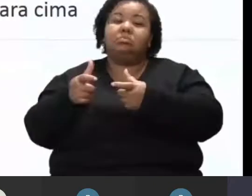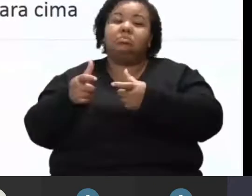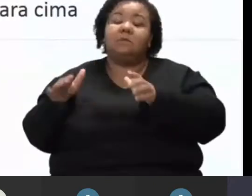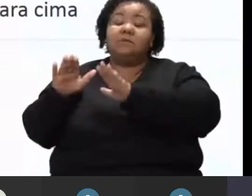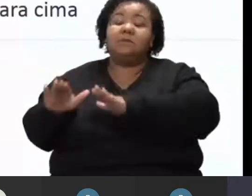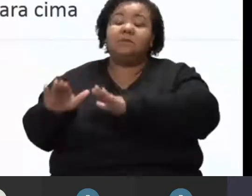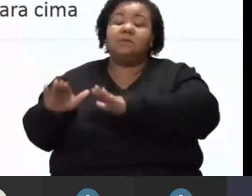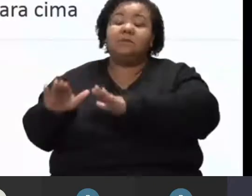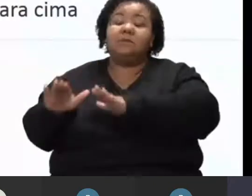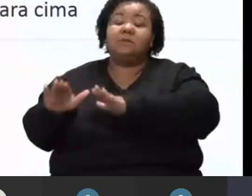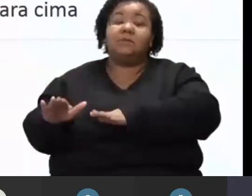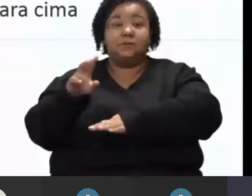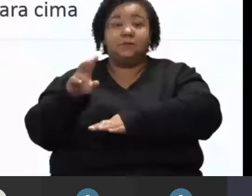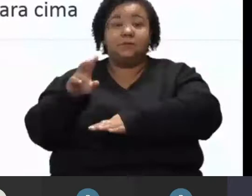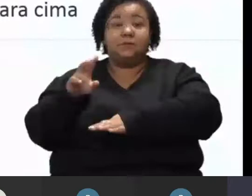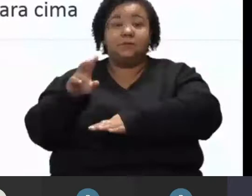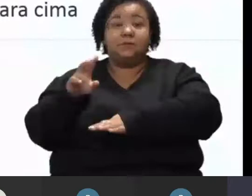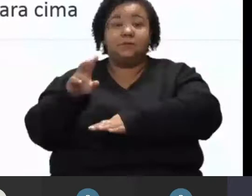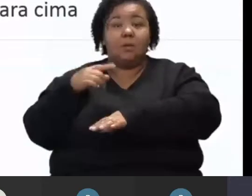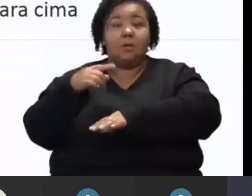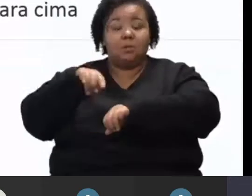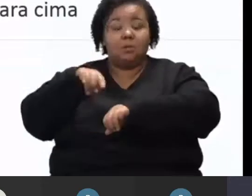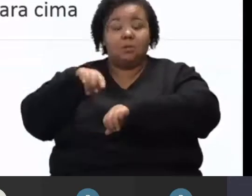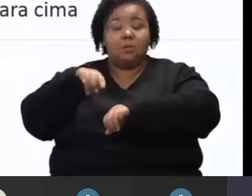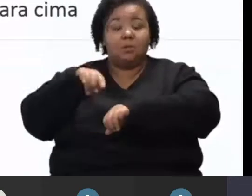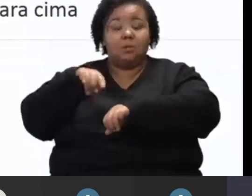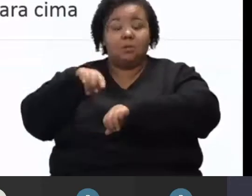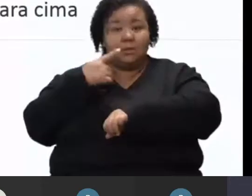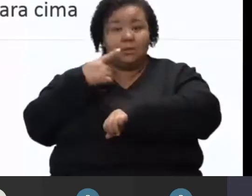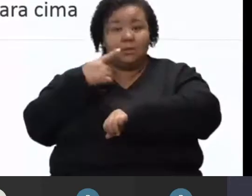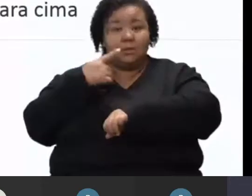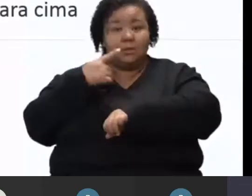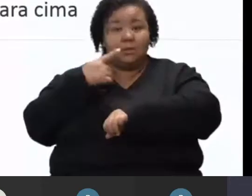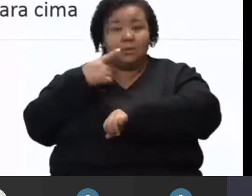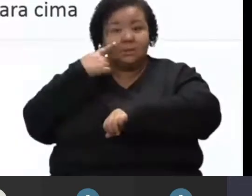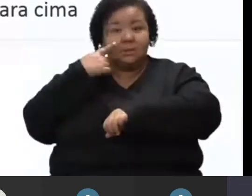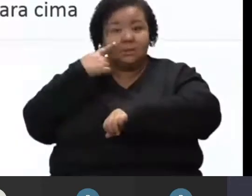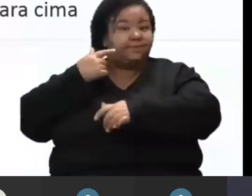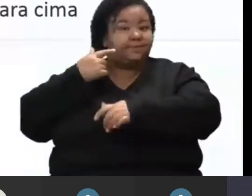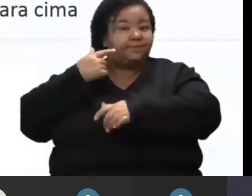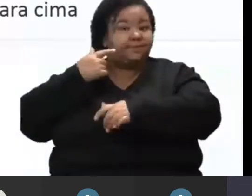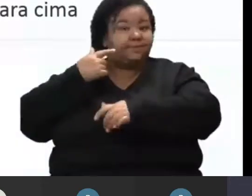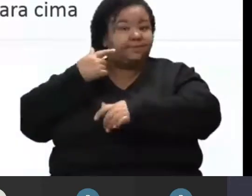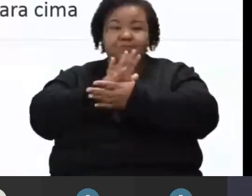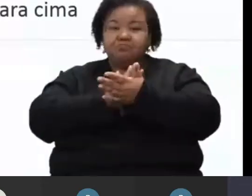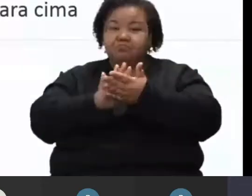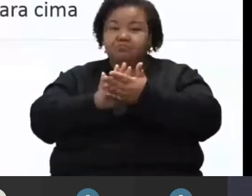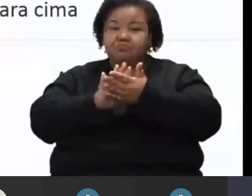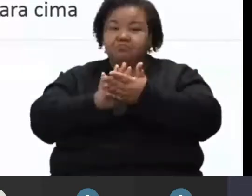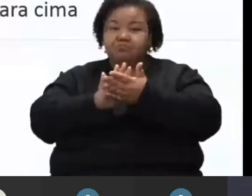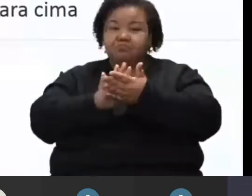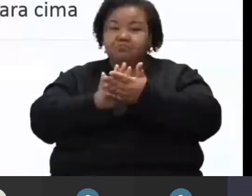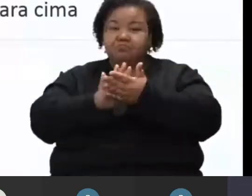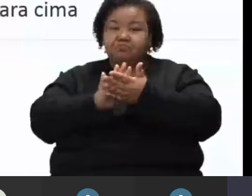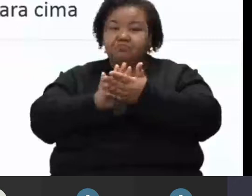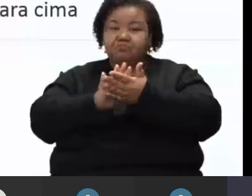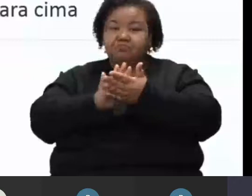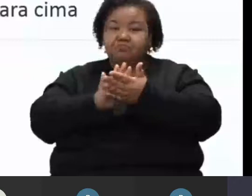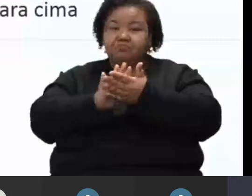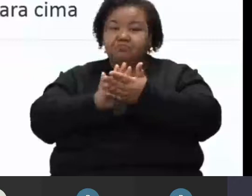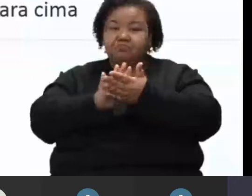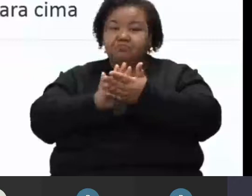aí, então, se não houve nenhuma contaminação, você vai armazenar esse meio de cultura na geladeira, de preferência, vai